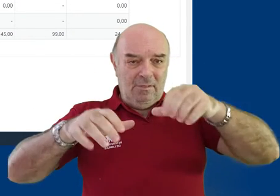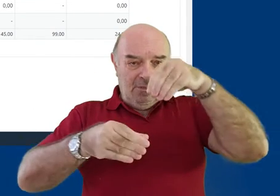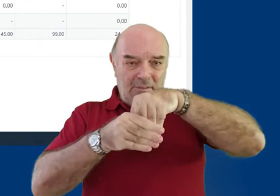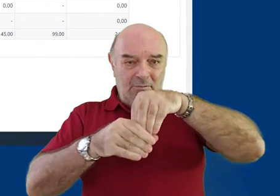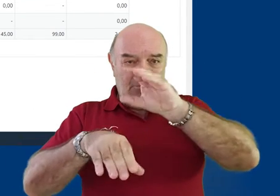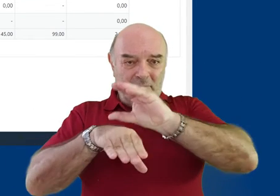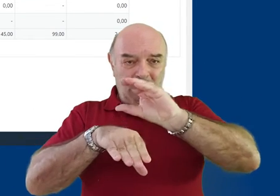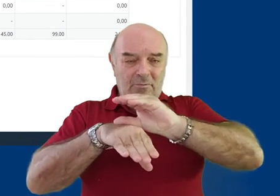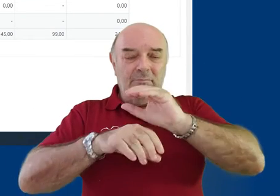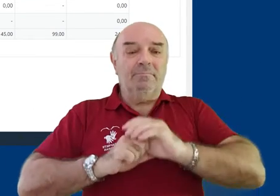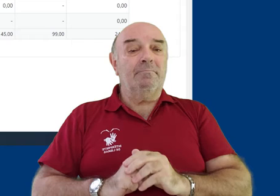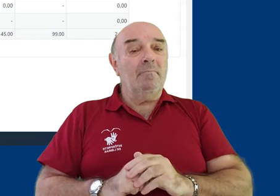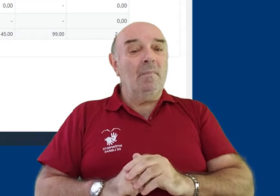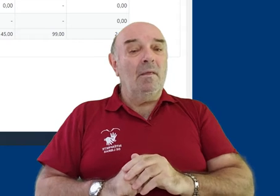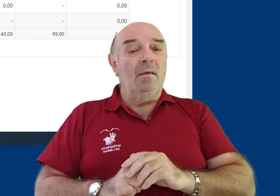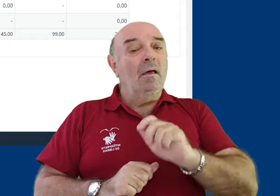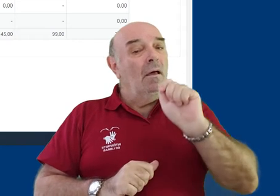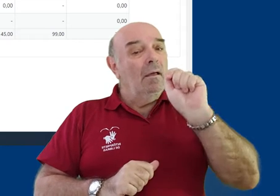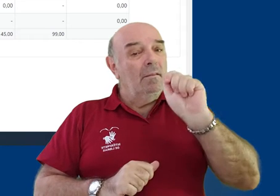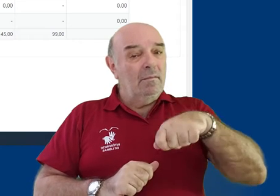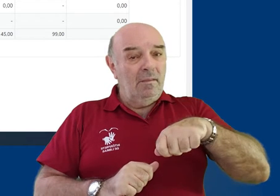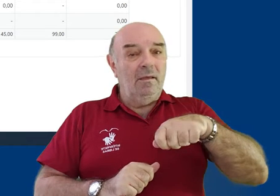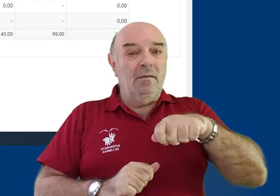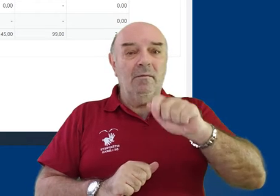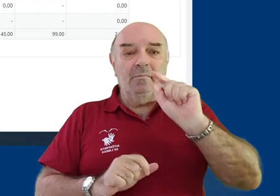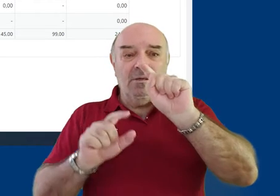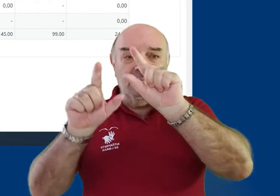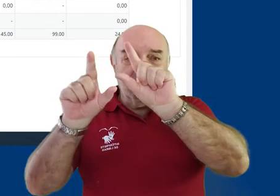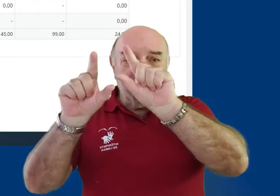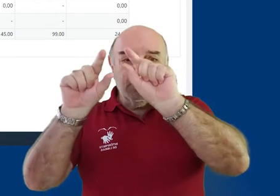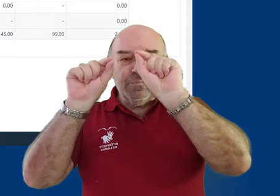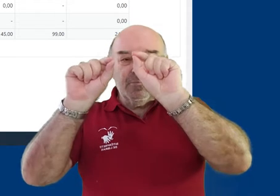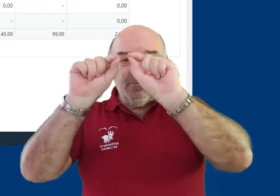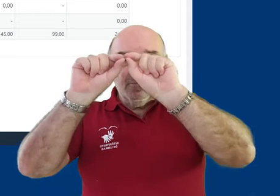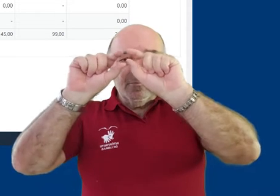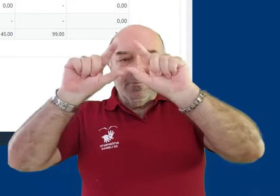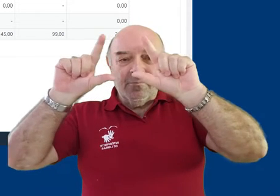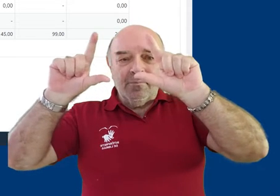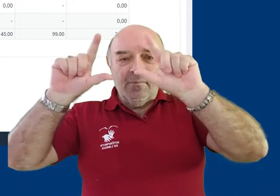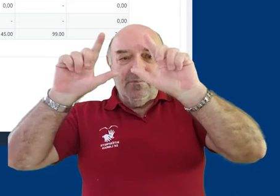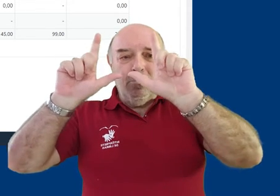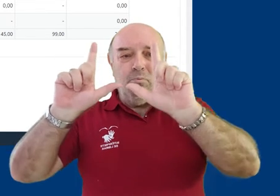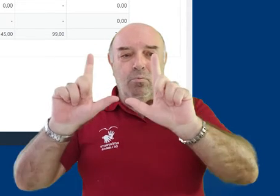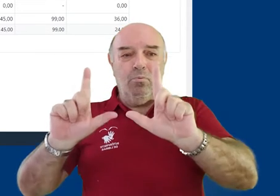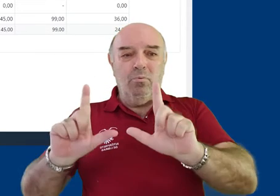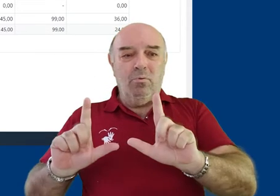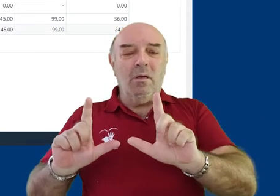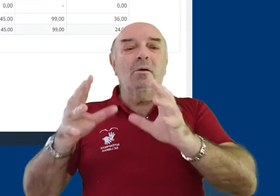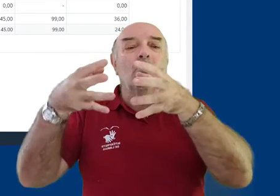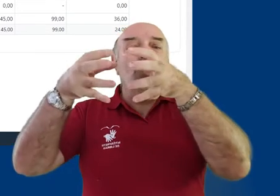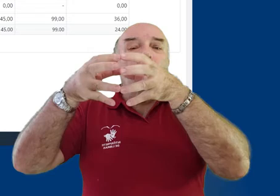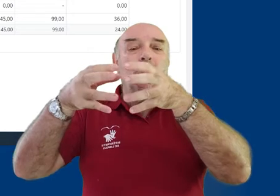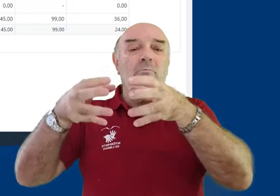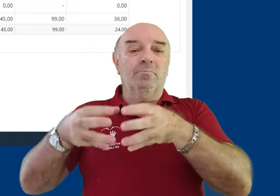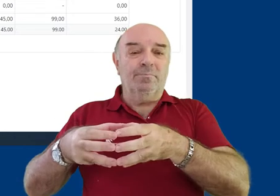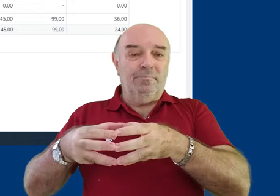ou disciplina podemos filtrar isolando a lista de usuários procurou